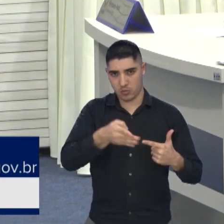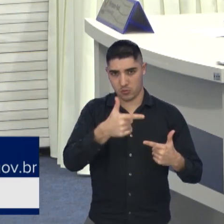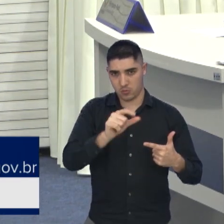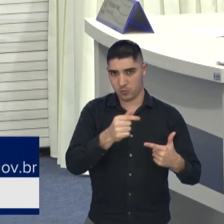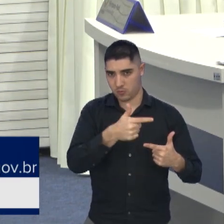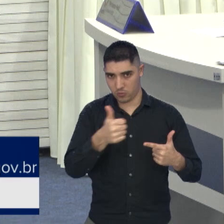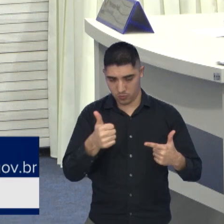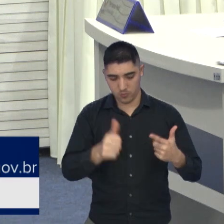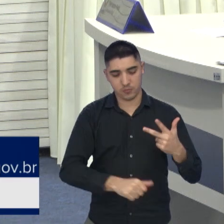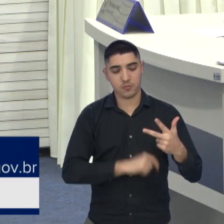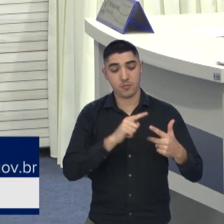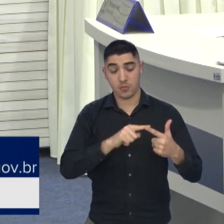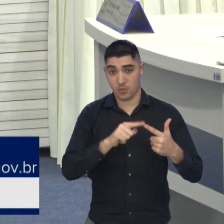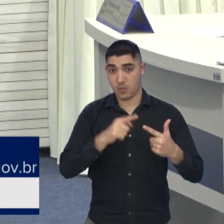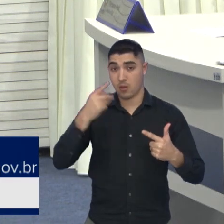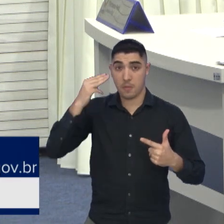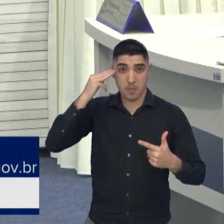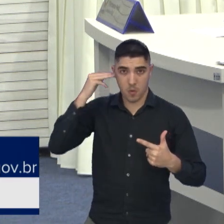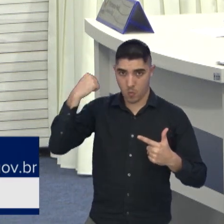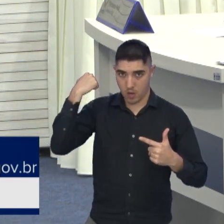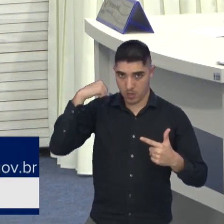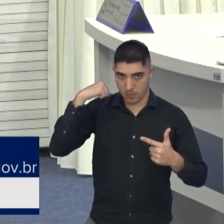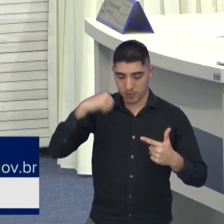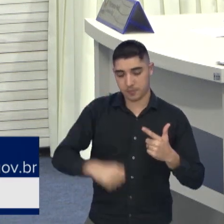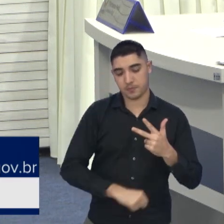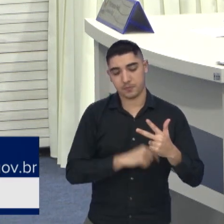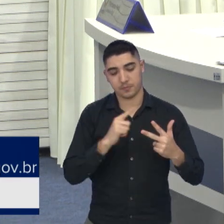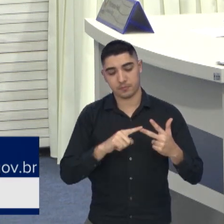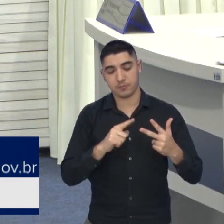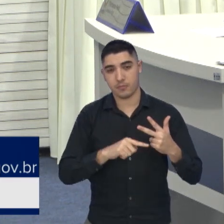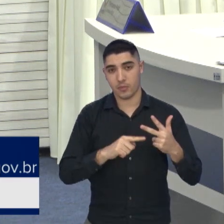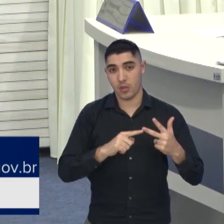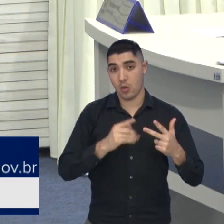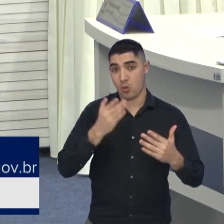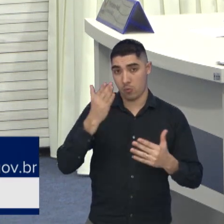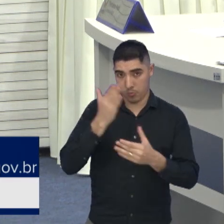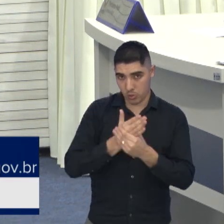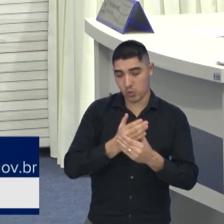2282/2021, vereador Marcão da Academia. Processo